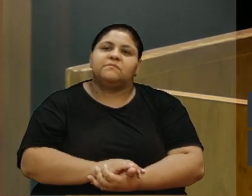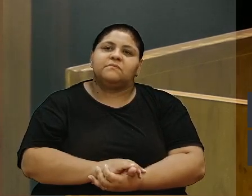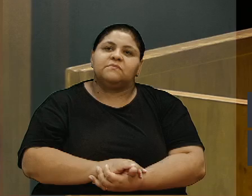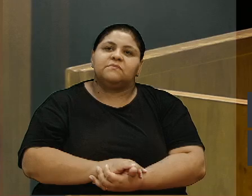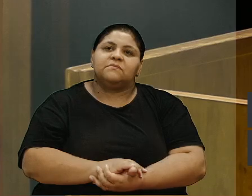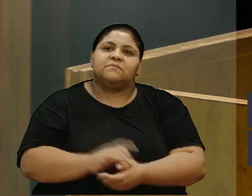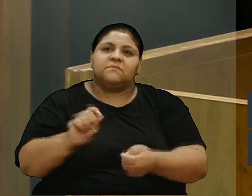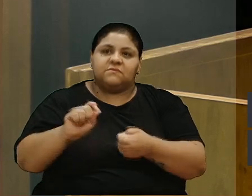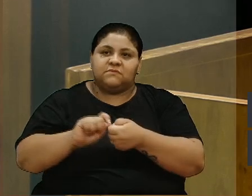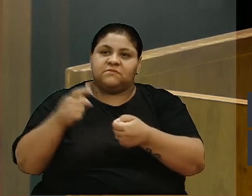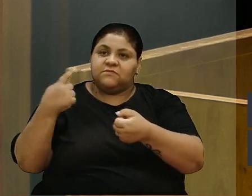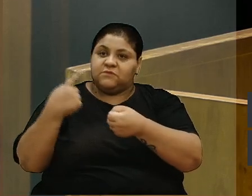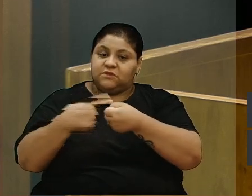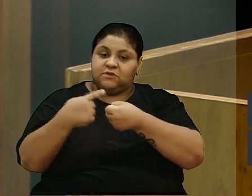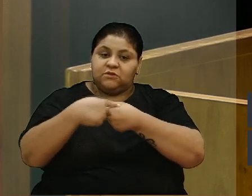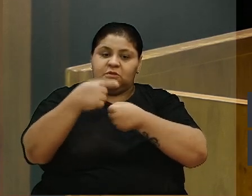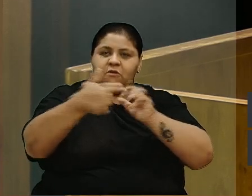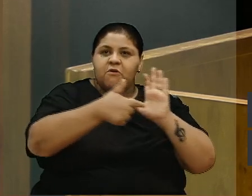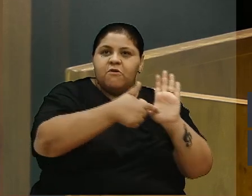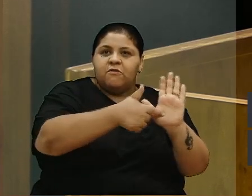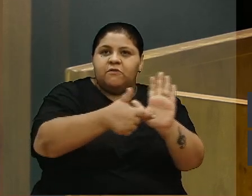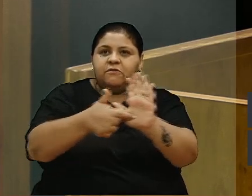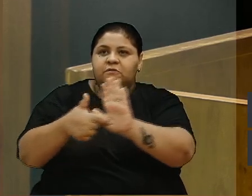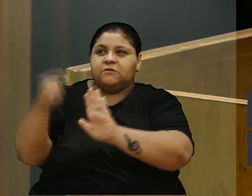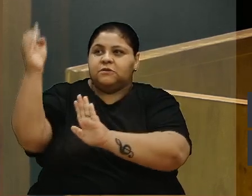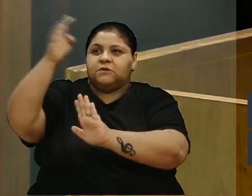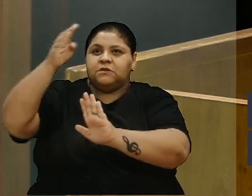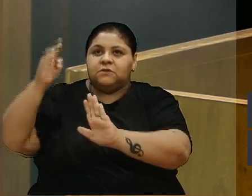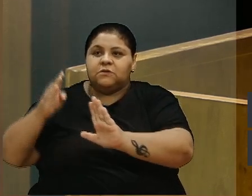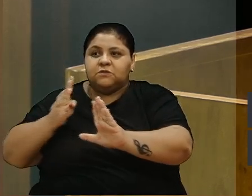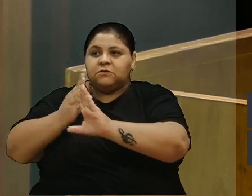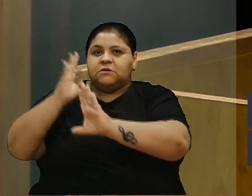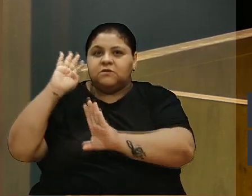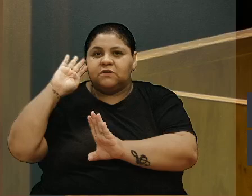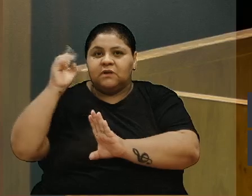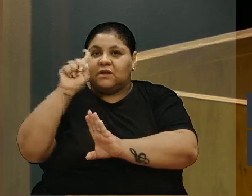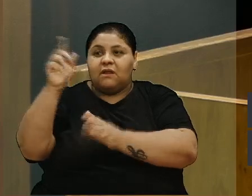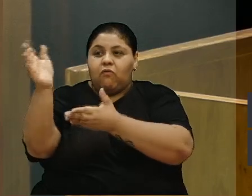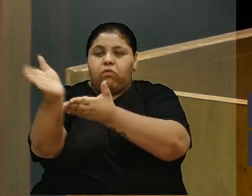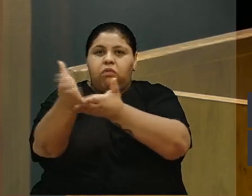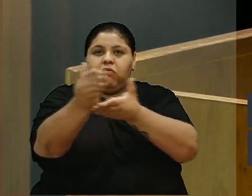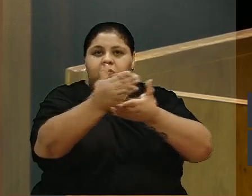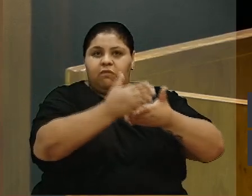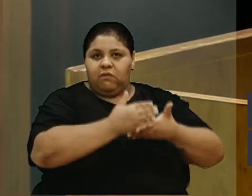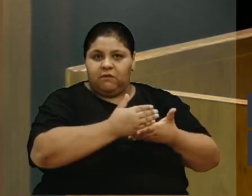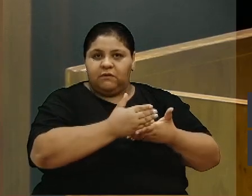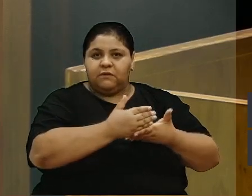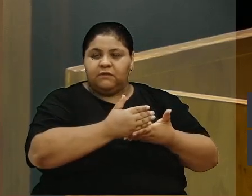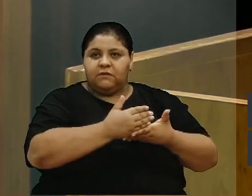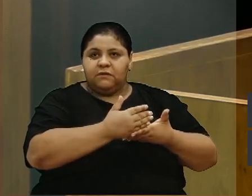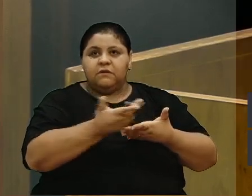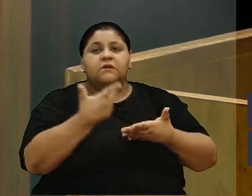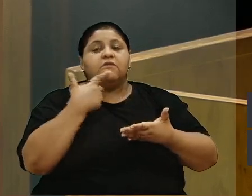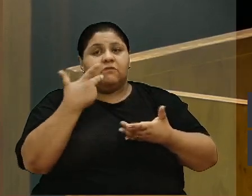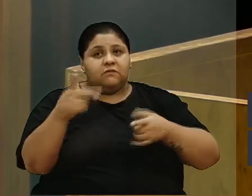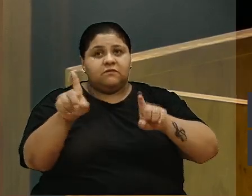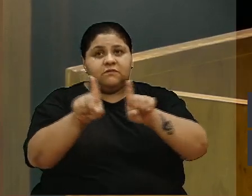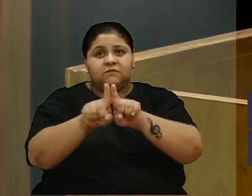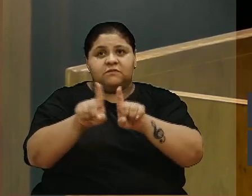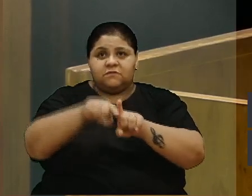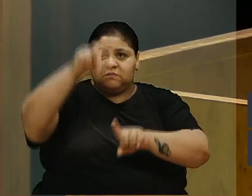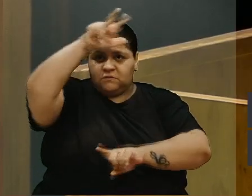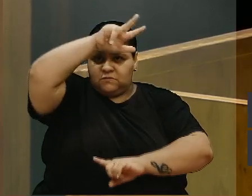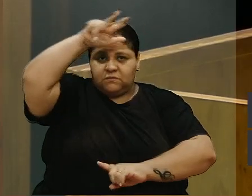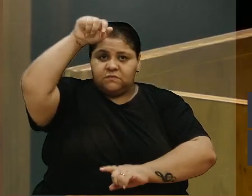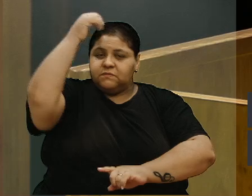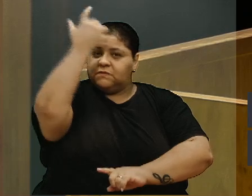uma cidade se destacar no Brasil inteiro por buscar soluções que não seja arrecadar. E já aqui eu já faço um adendo aqui também ao prefeito